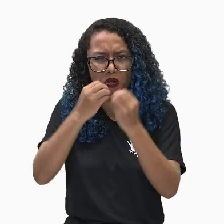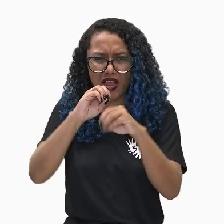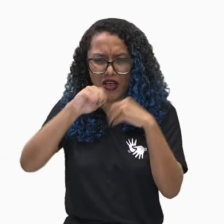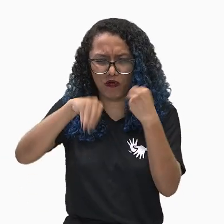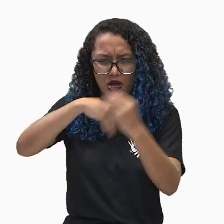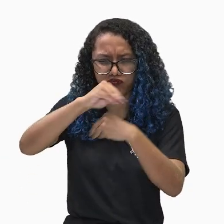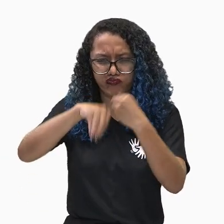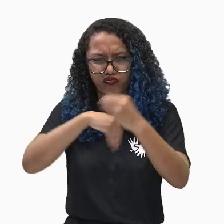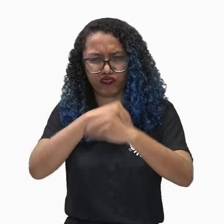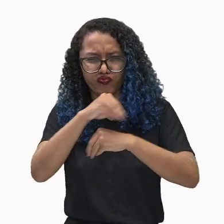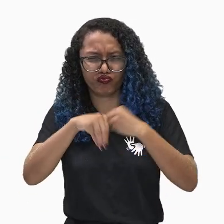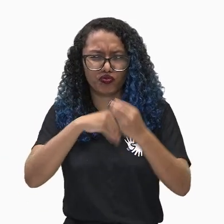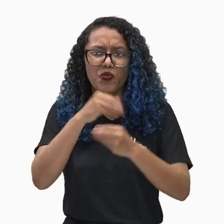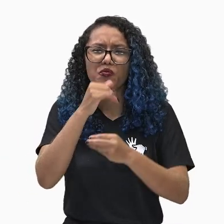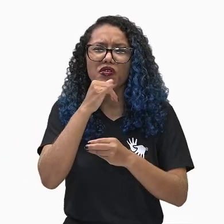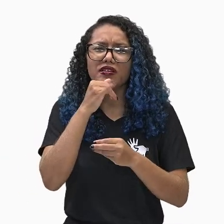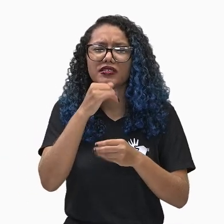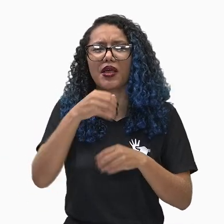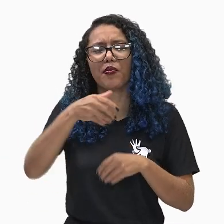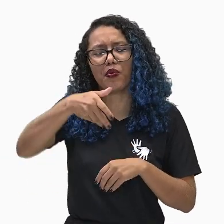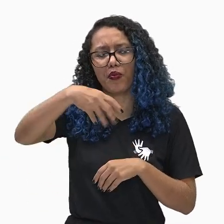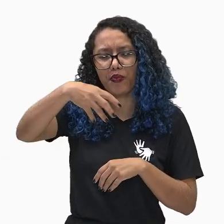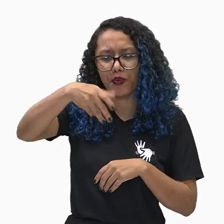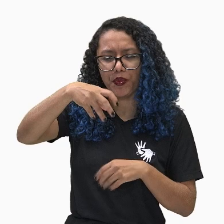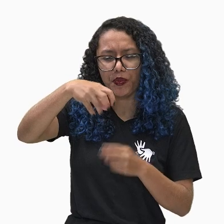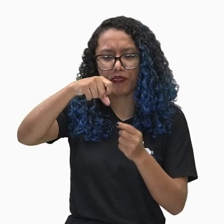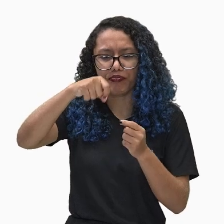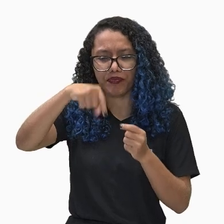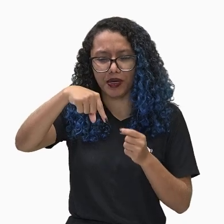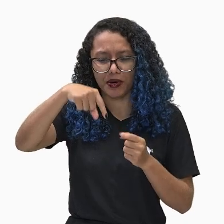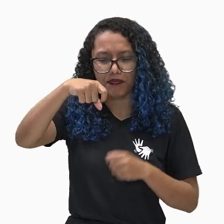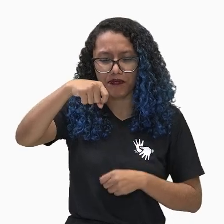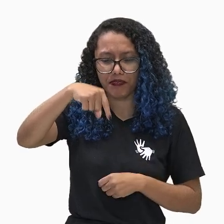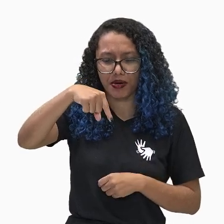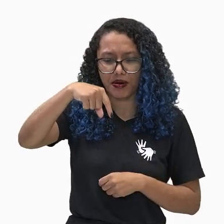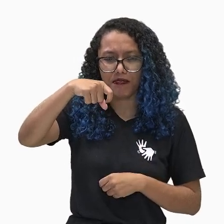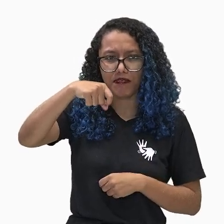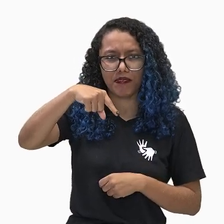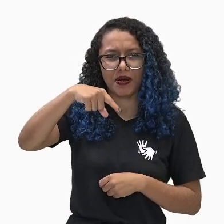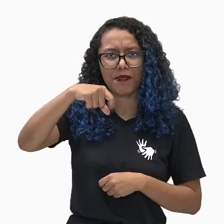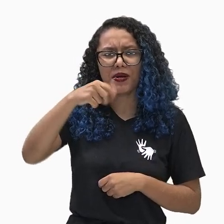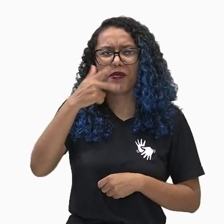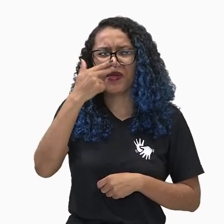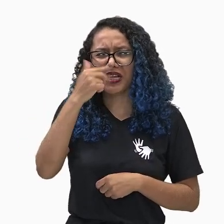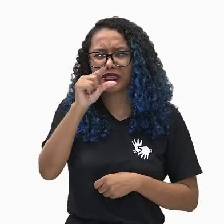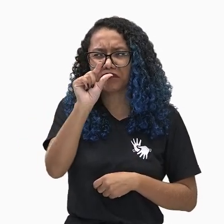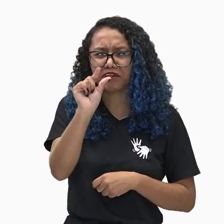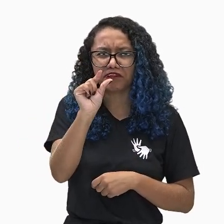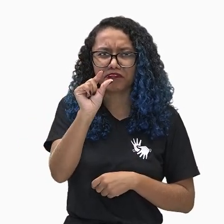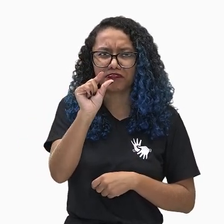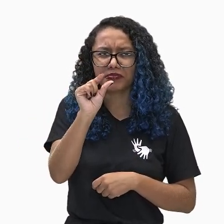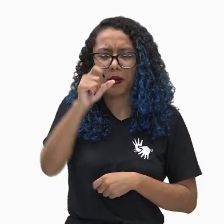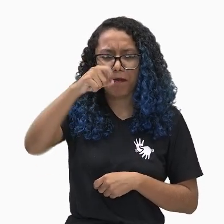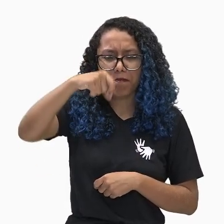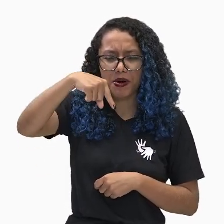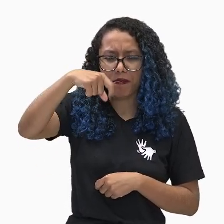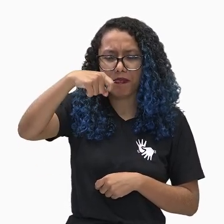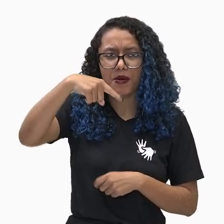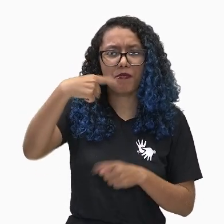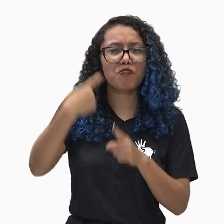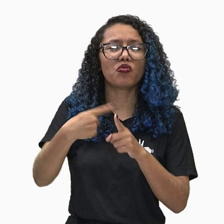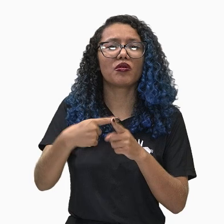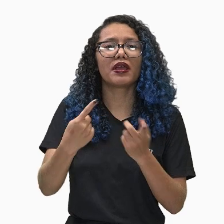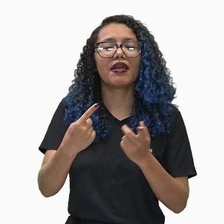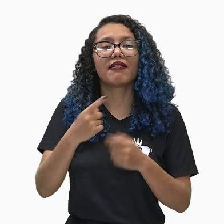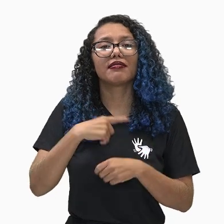Por exemplo, quando você abre uma torneira que ela fica pingando, não parece que ela tem ali uma bolinha quando está gotejando? É devido à